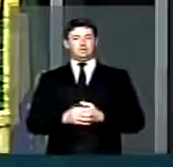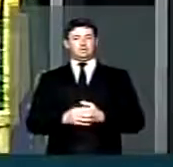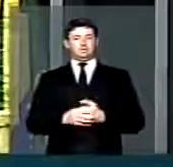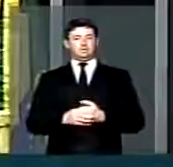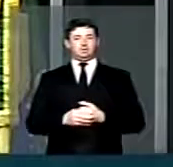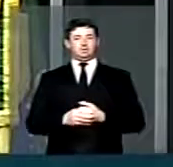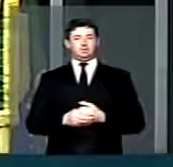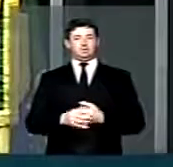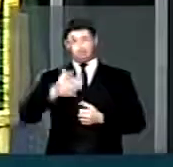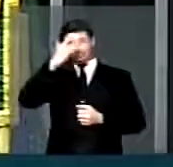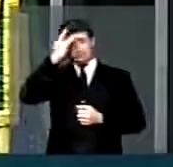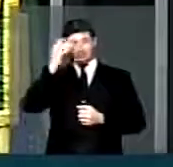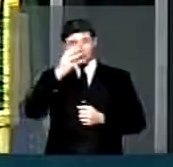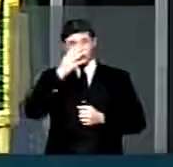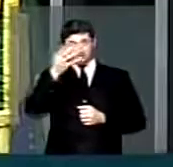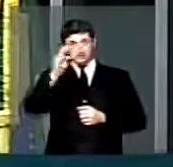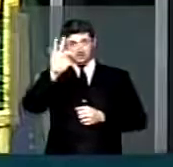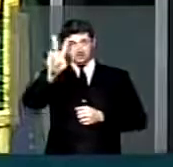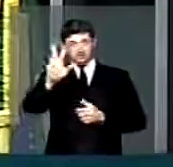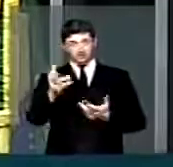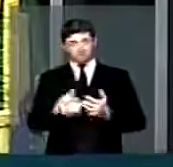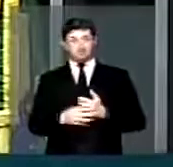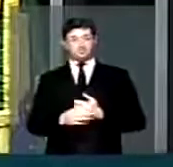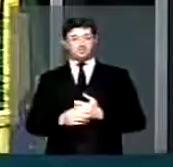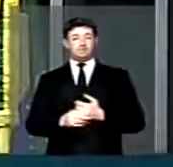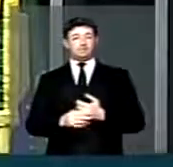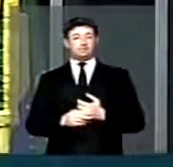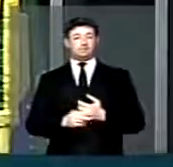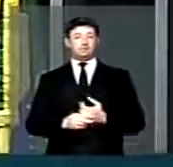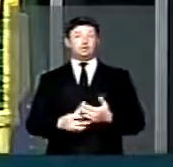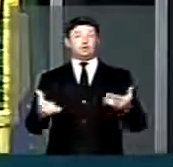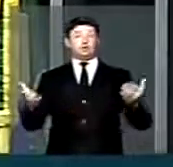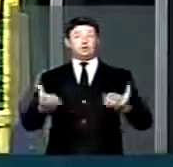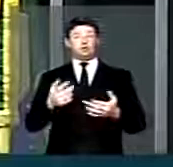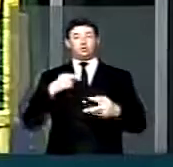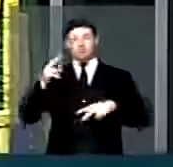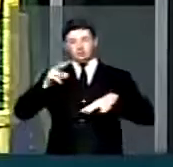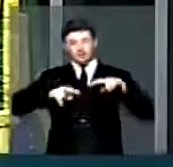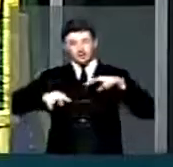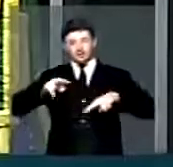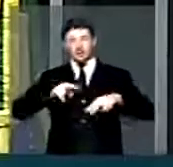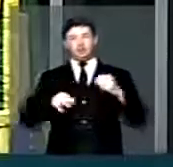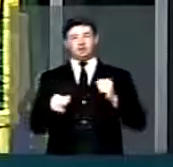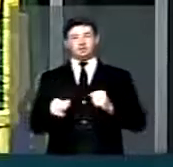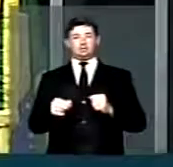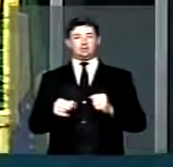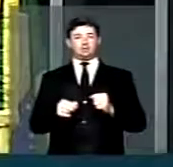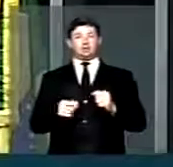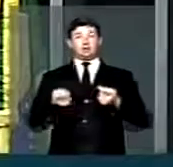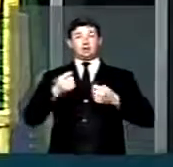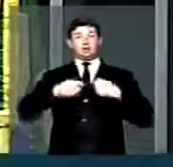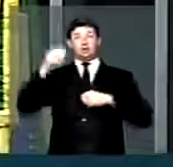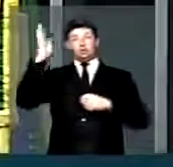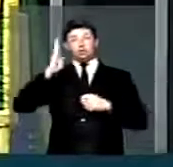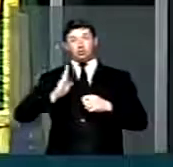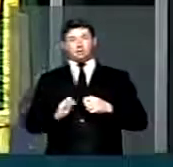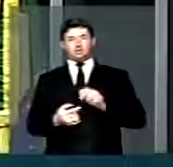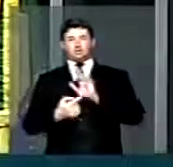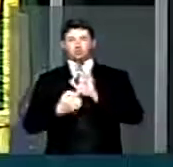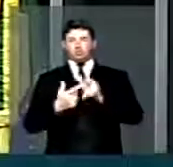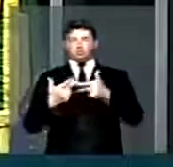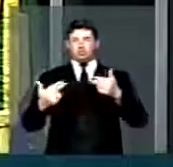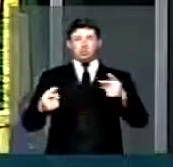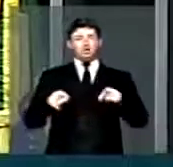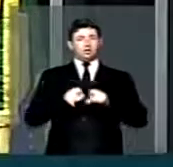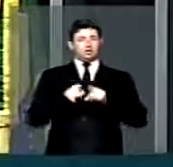pessoas que estão nos assistindo na TV Câmara, da Rádio Câmara, eu hoje gostaria de fazer uma análise sobre a economia brasileira e